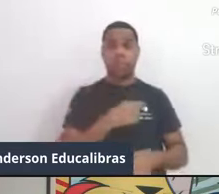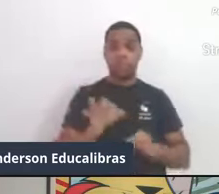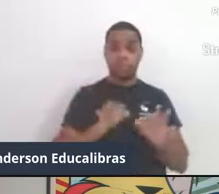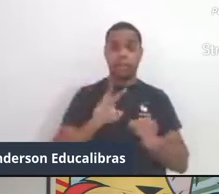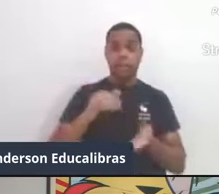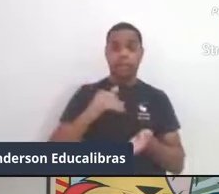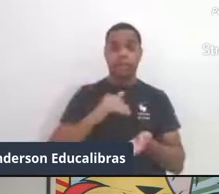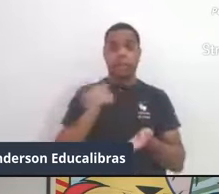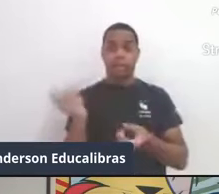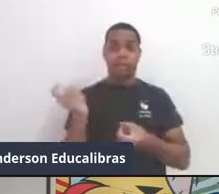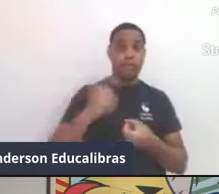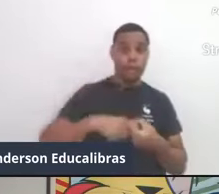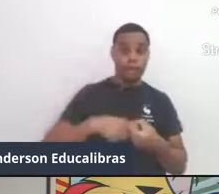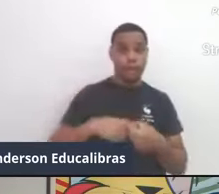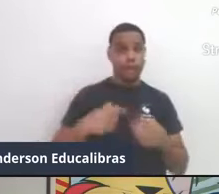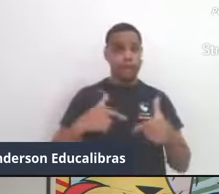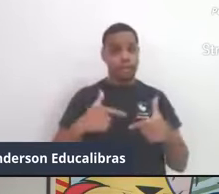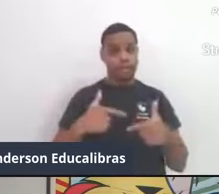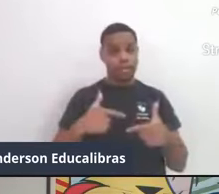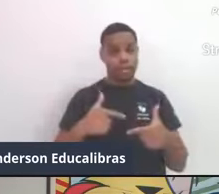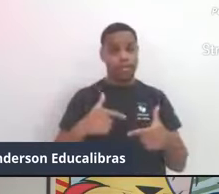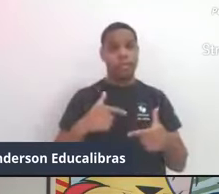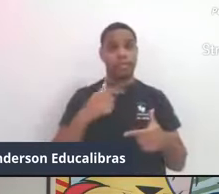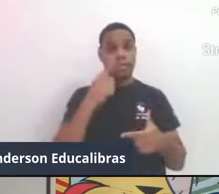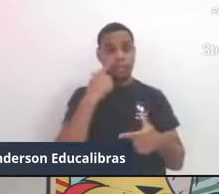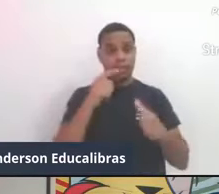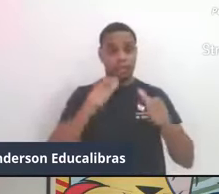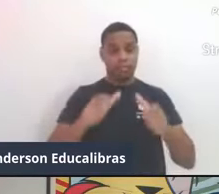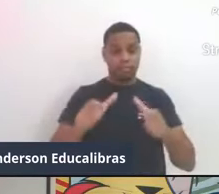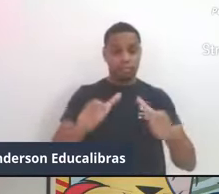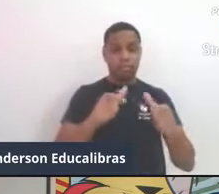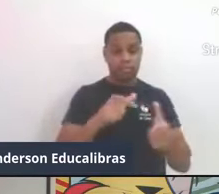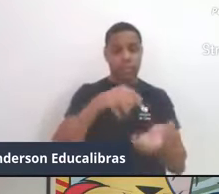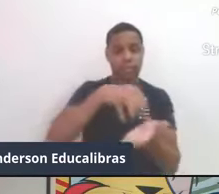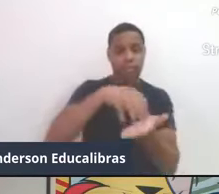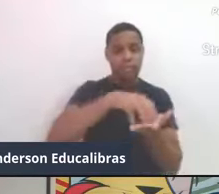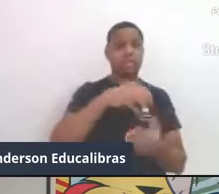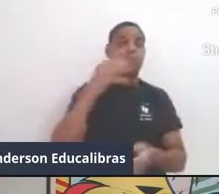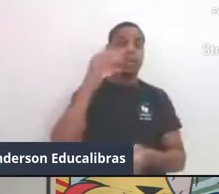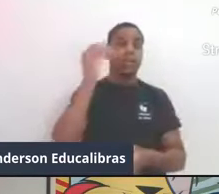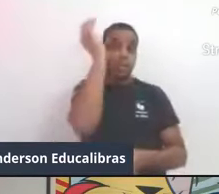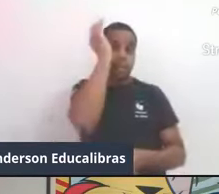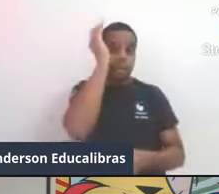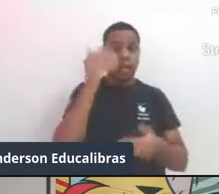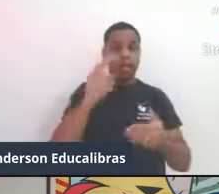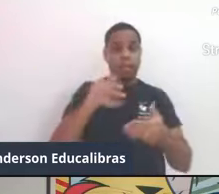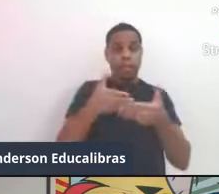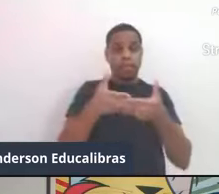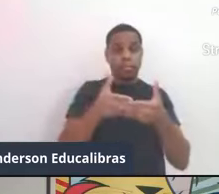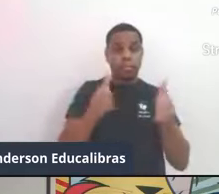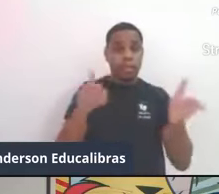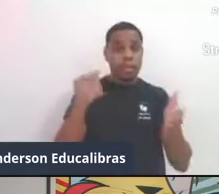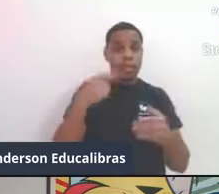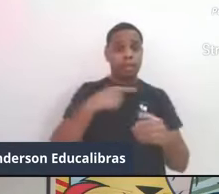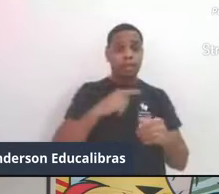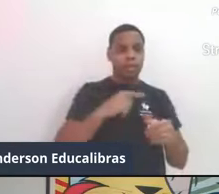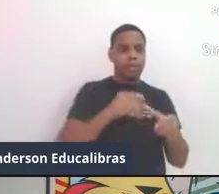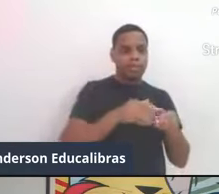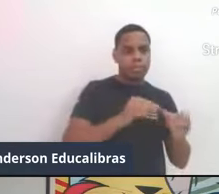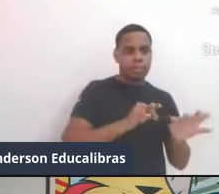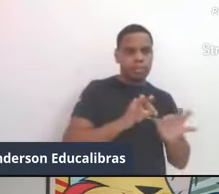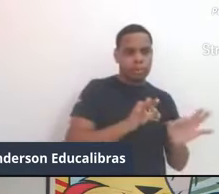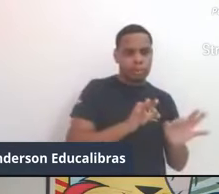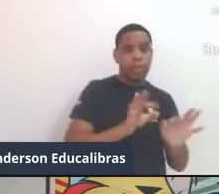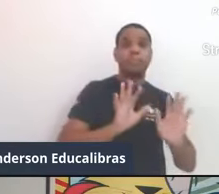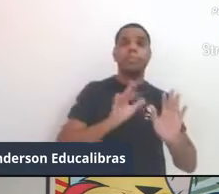voltar a ter as nossas unidades abertas, atendendo o público, e isso, naturalmente, vai exigir